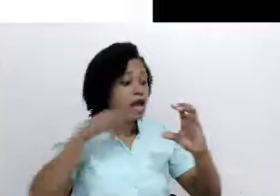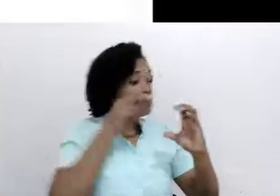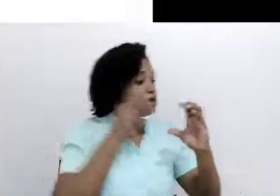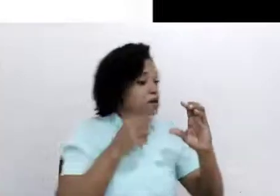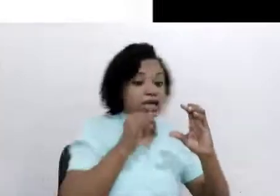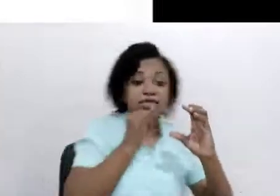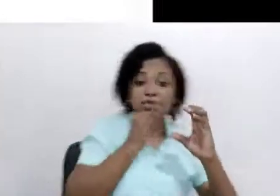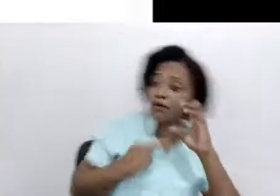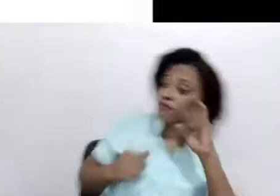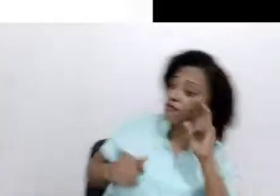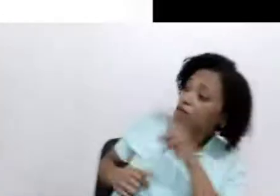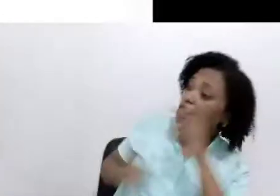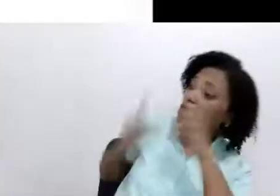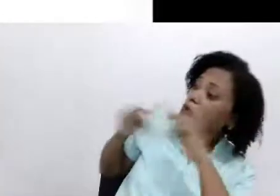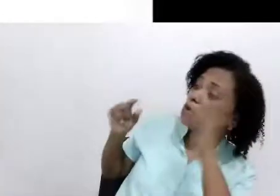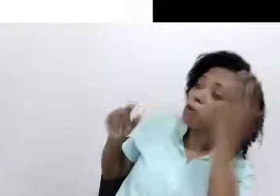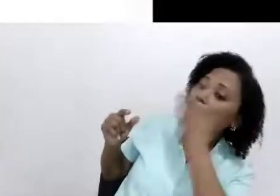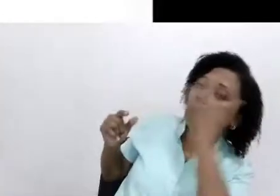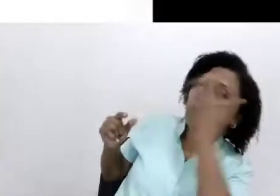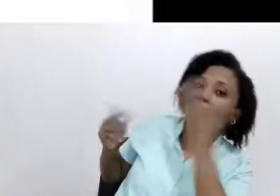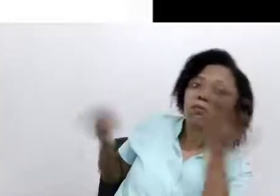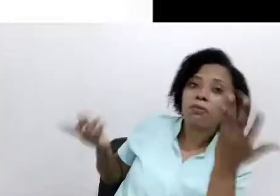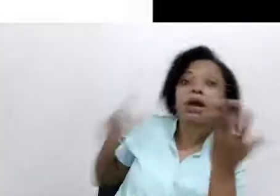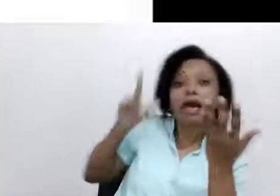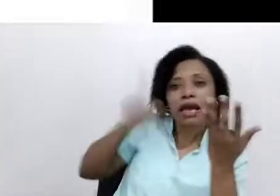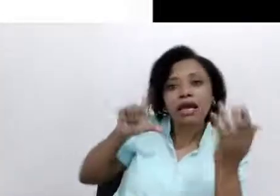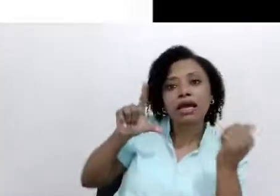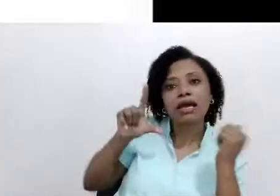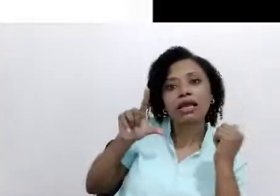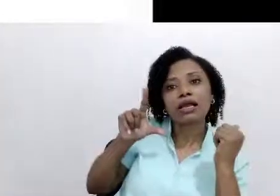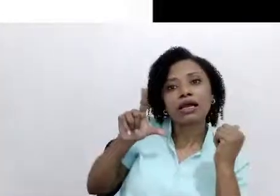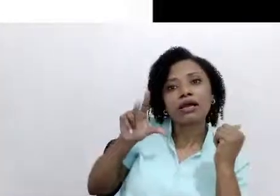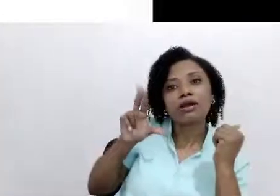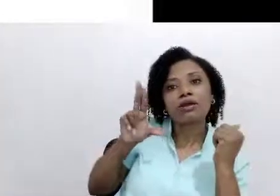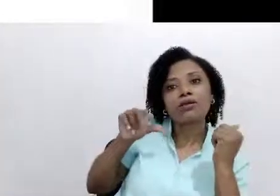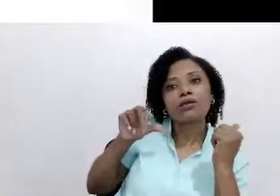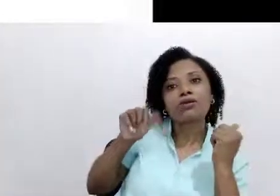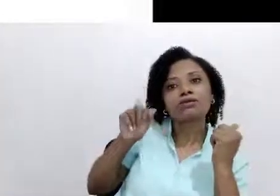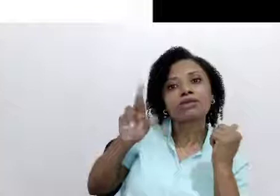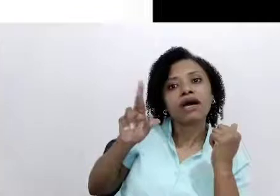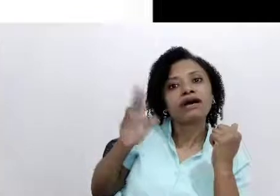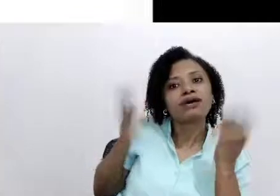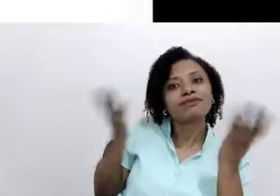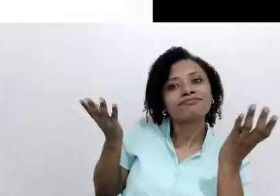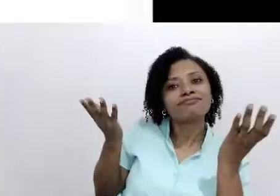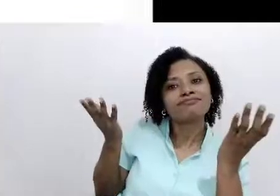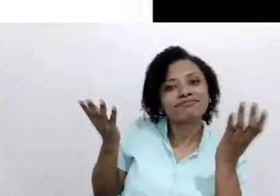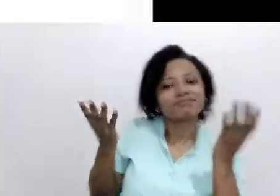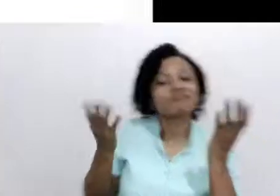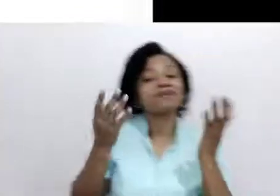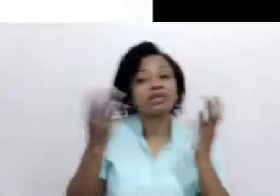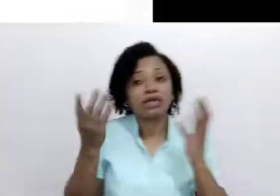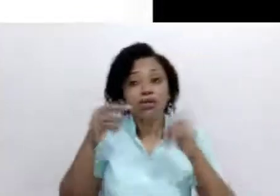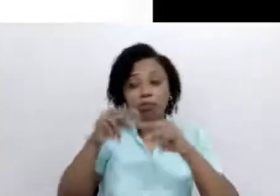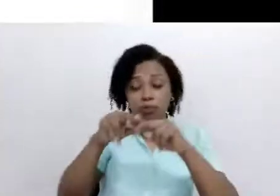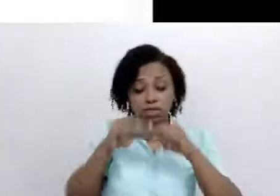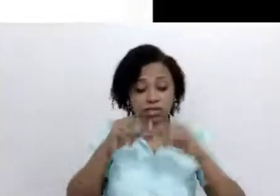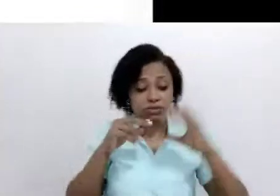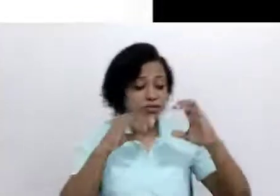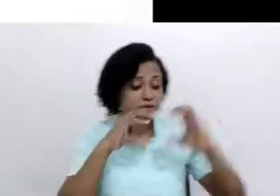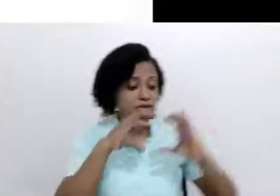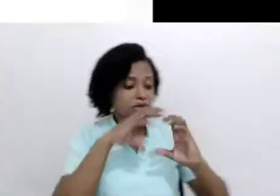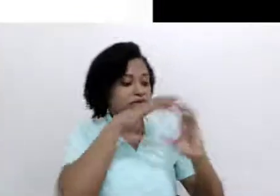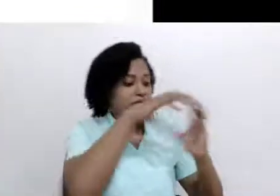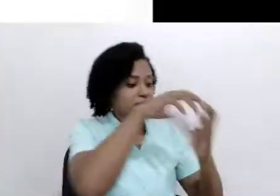conseguir enxergar a Lua. Então o eclipse vai ser lunar, certo? Eclipse lunar, a gente tem a